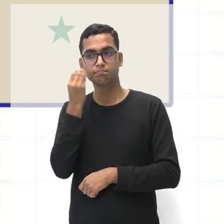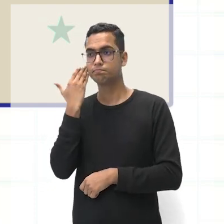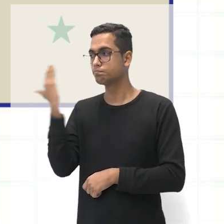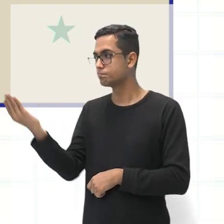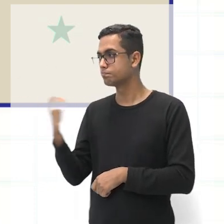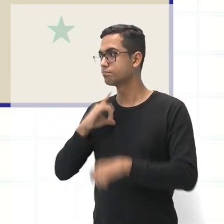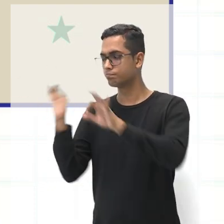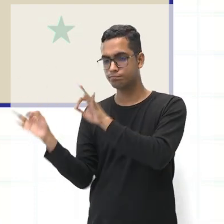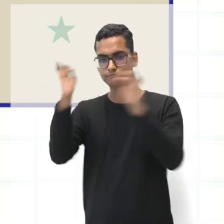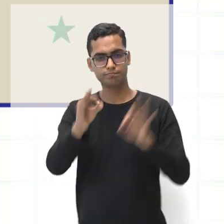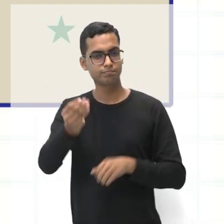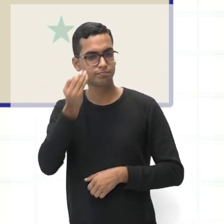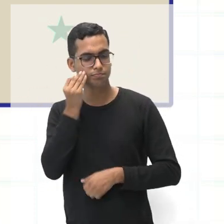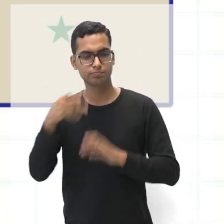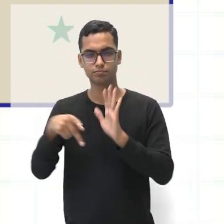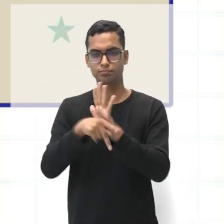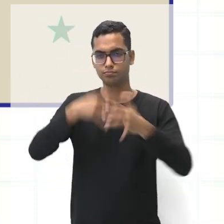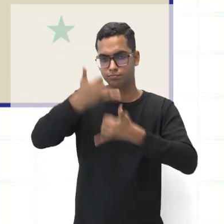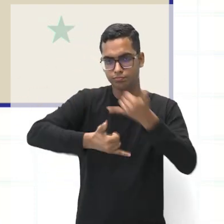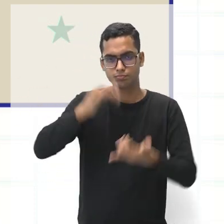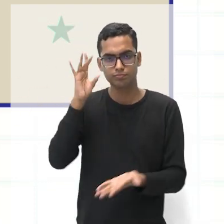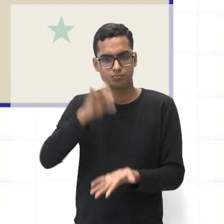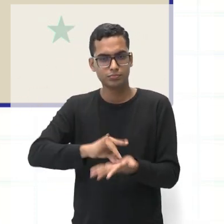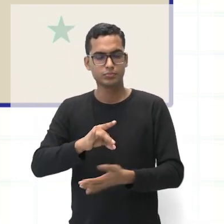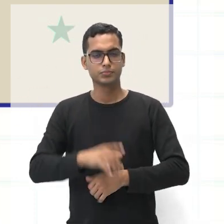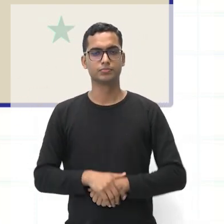esse jogo, de